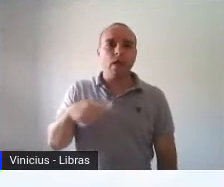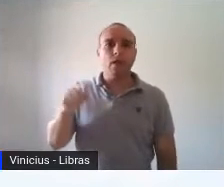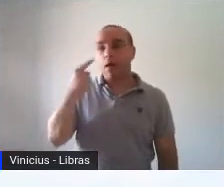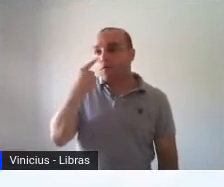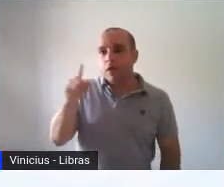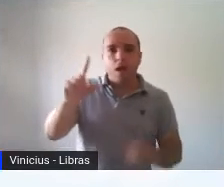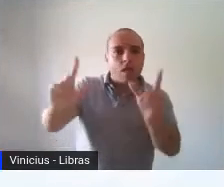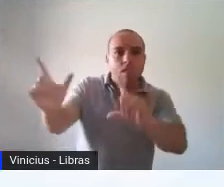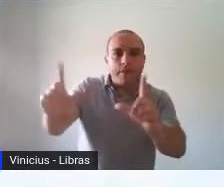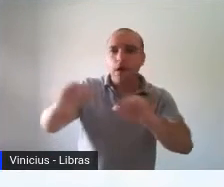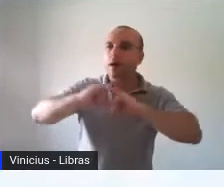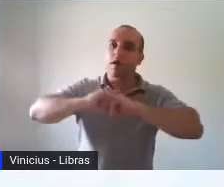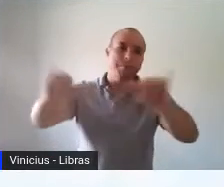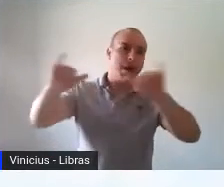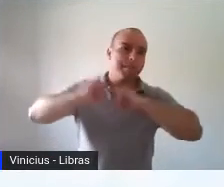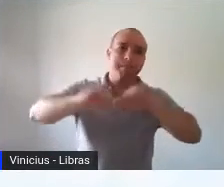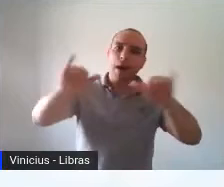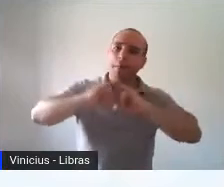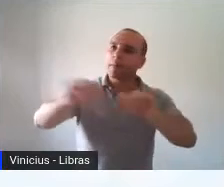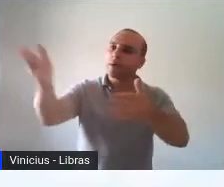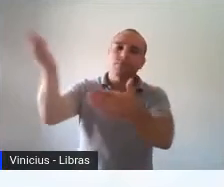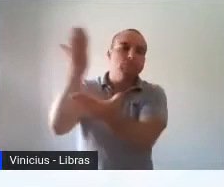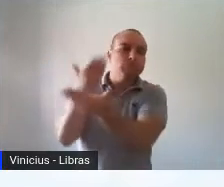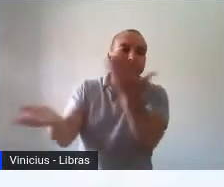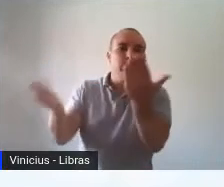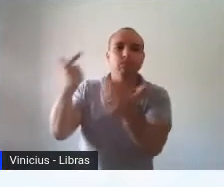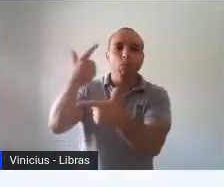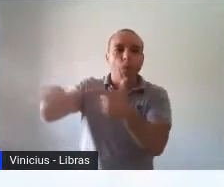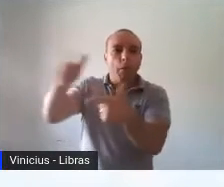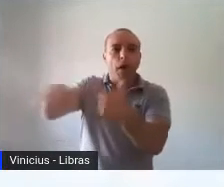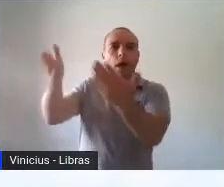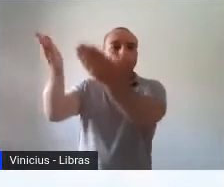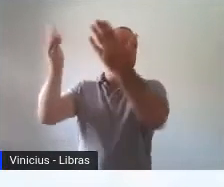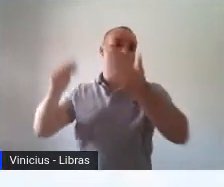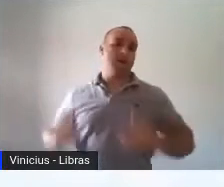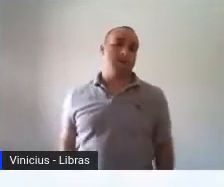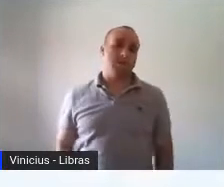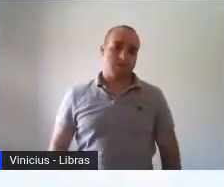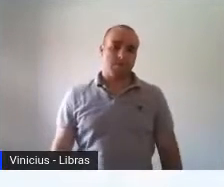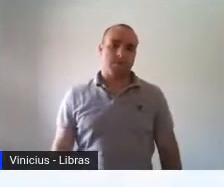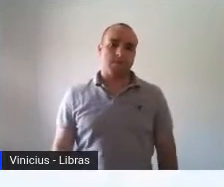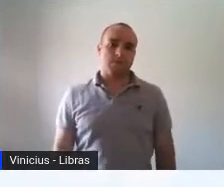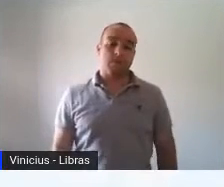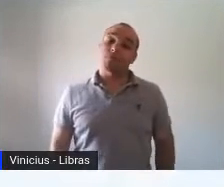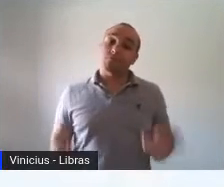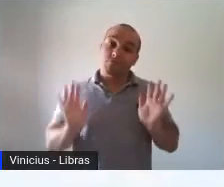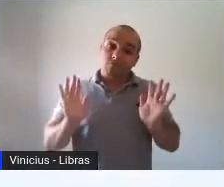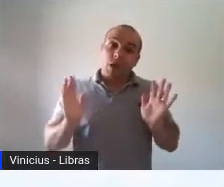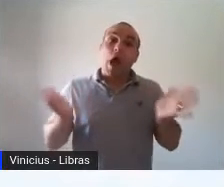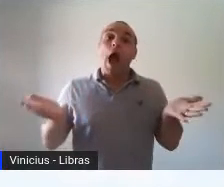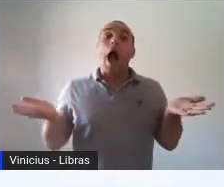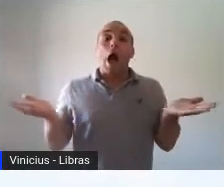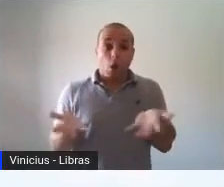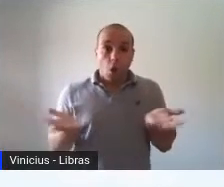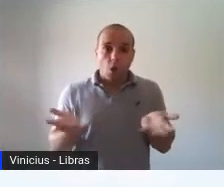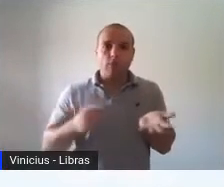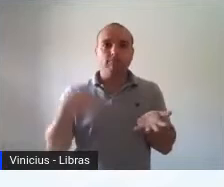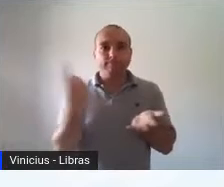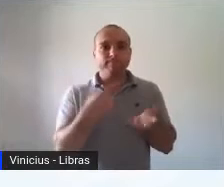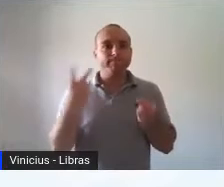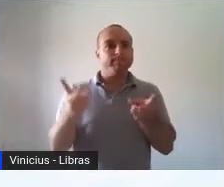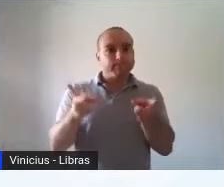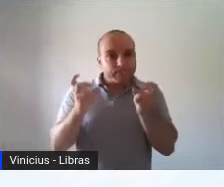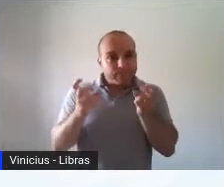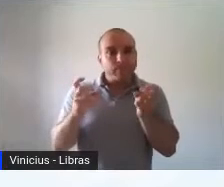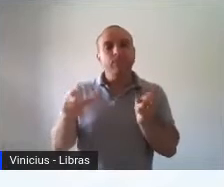cenário econômico e político, né? Então, esse cenário pode mudar, né? Mas, a princípio, o que se tem hoje? A tendência de inflação